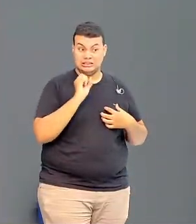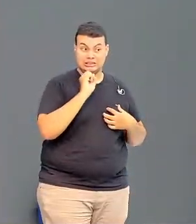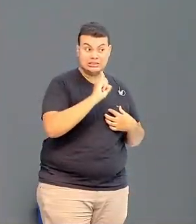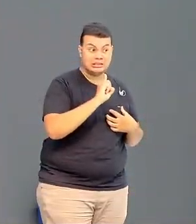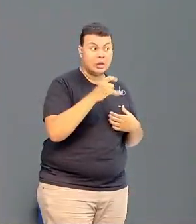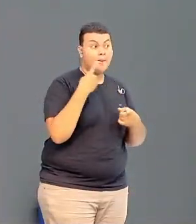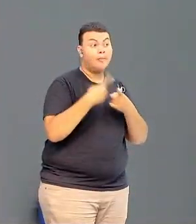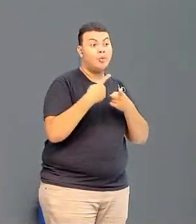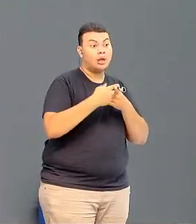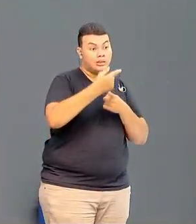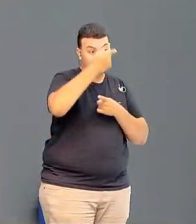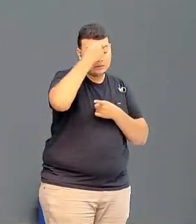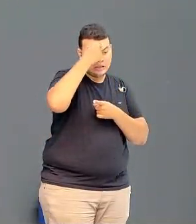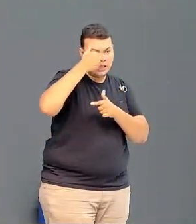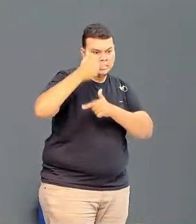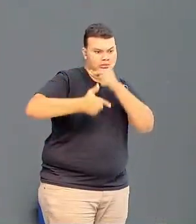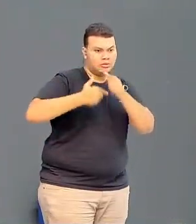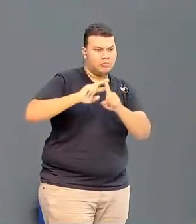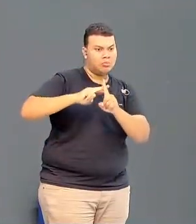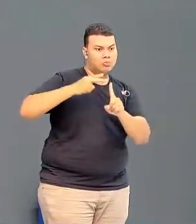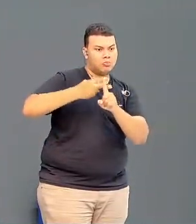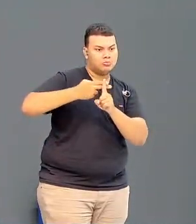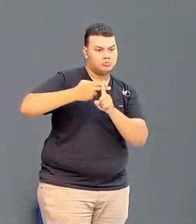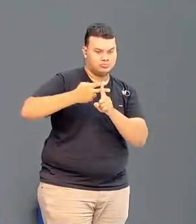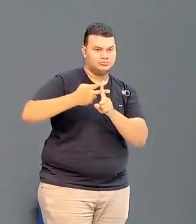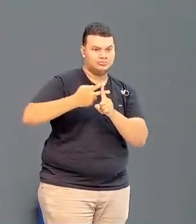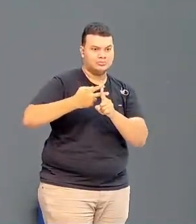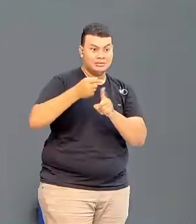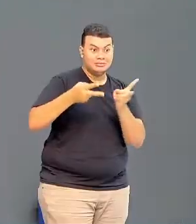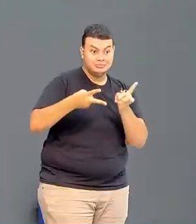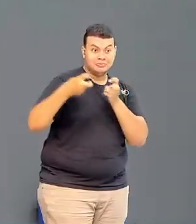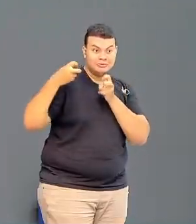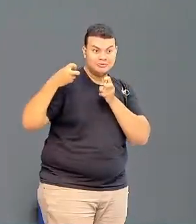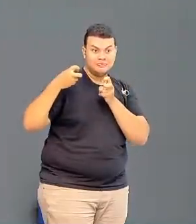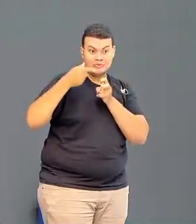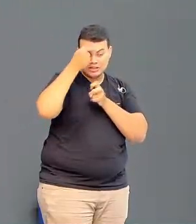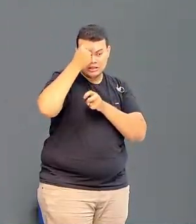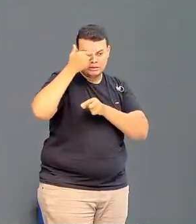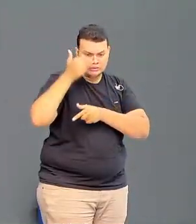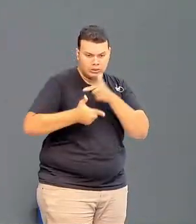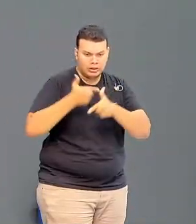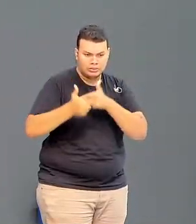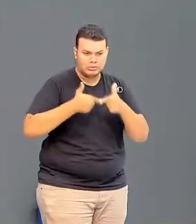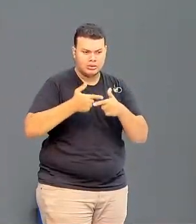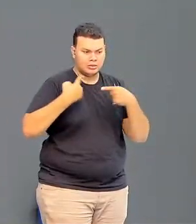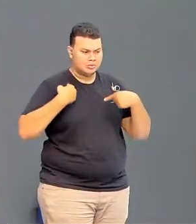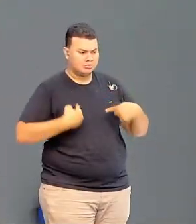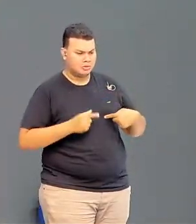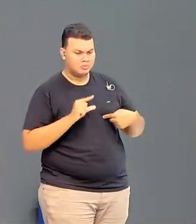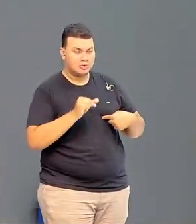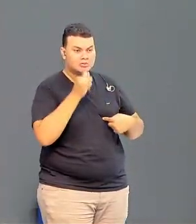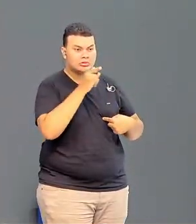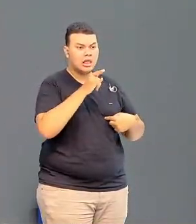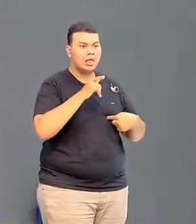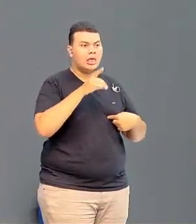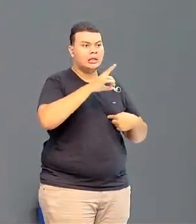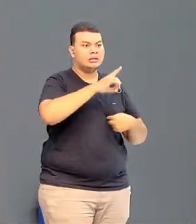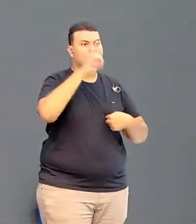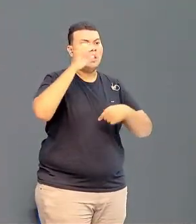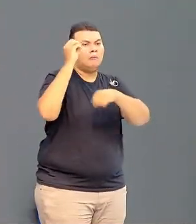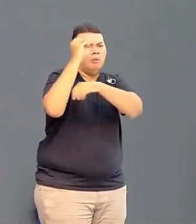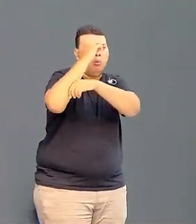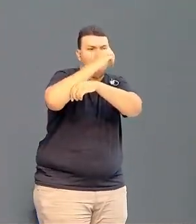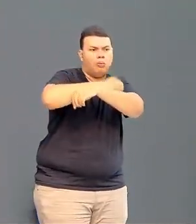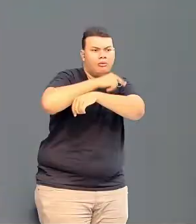exatamente porque a sua mente trabalhou mais do que seu corpo. Sabe aquele momento que você termina o dia e você diz assim: meu